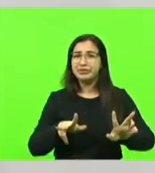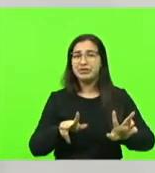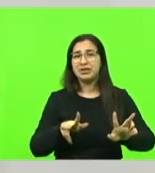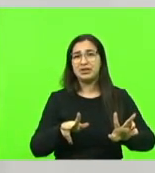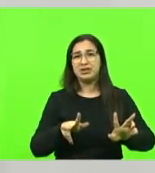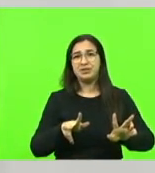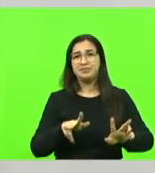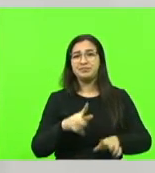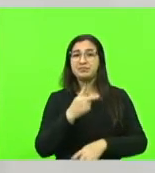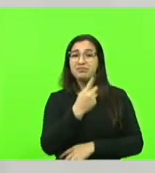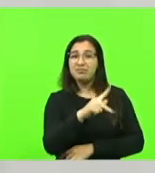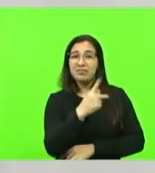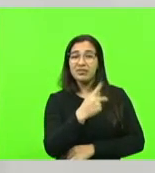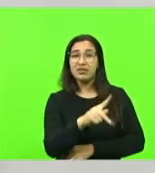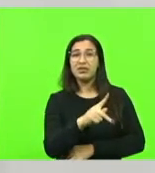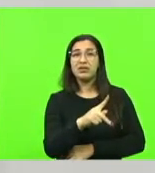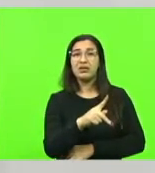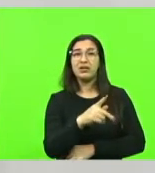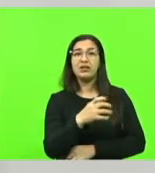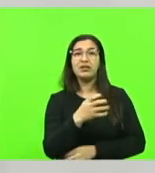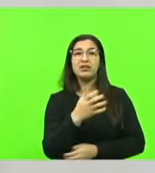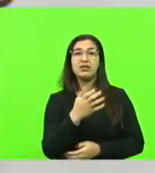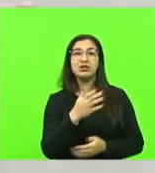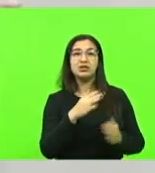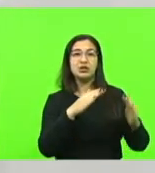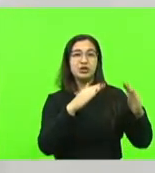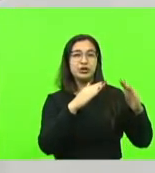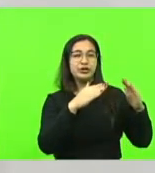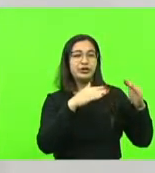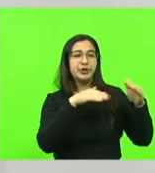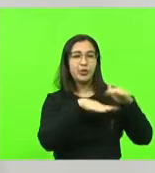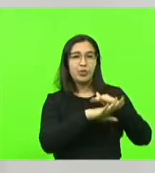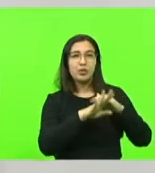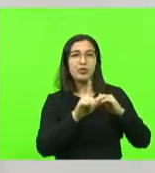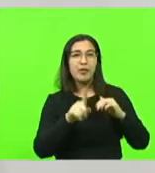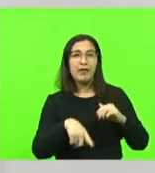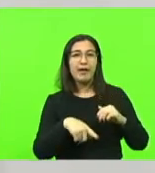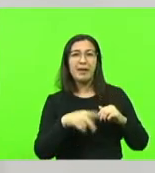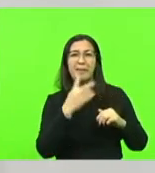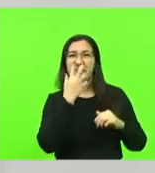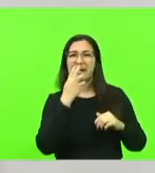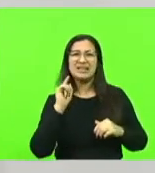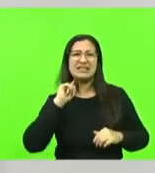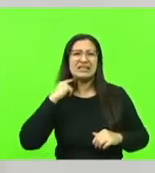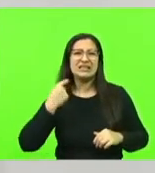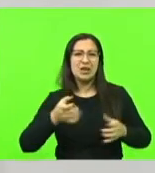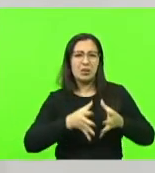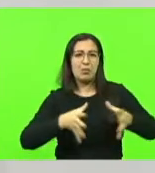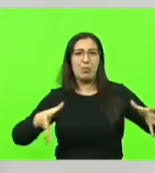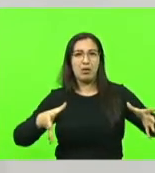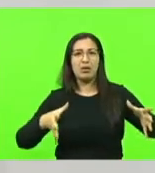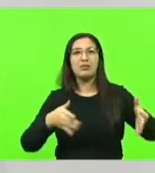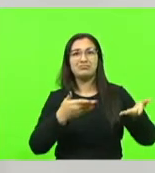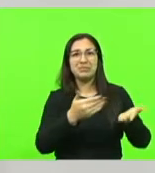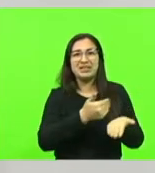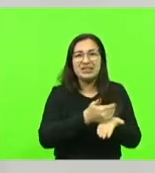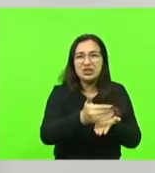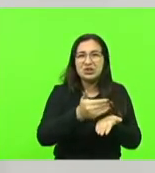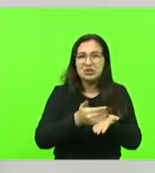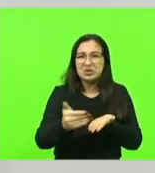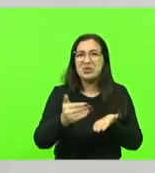esses depósitos, que seria quase um lixão desses resíduos